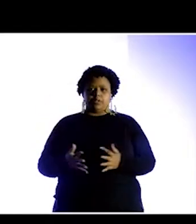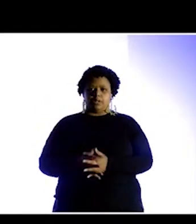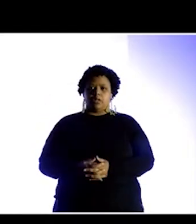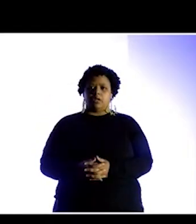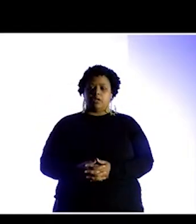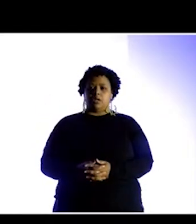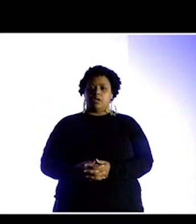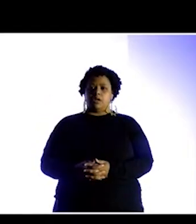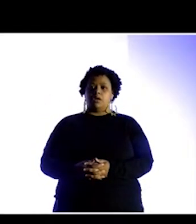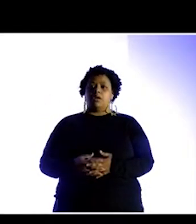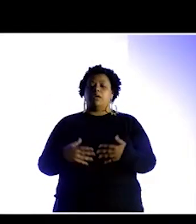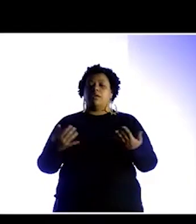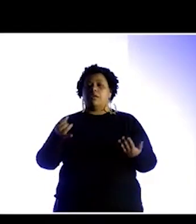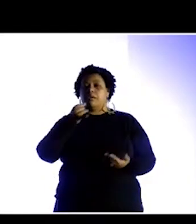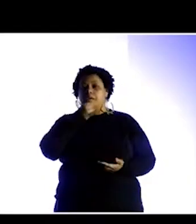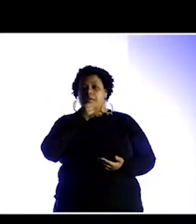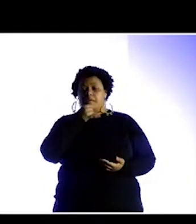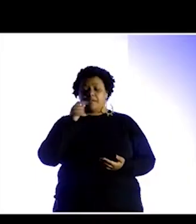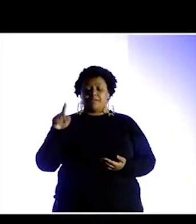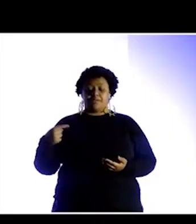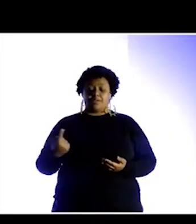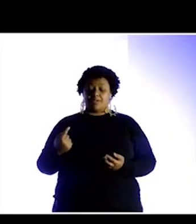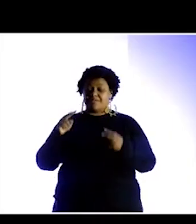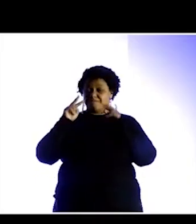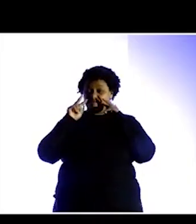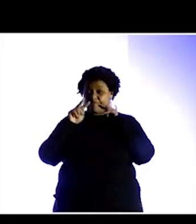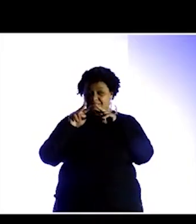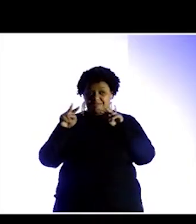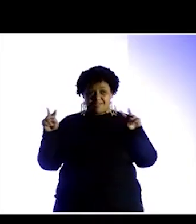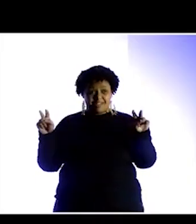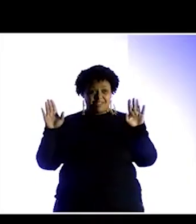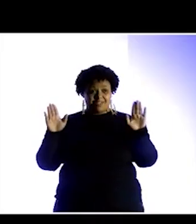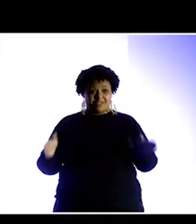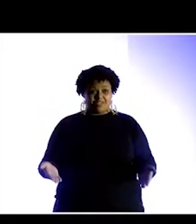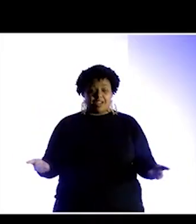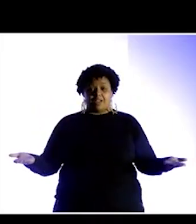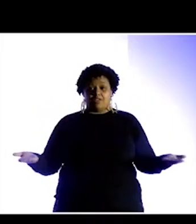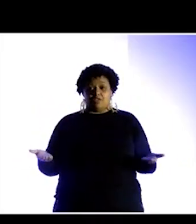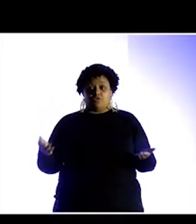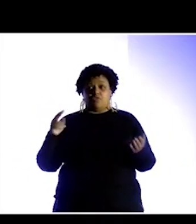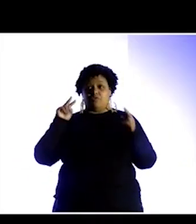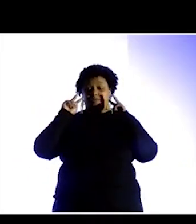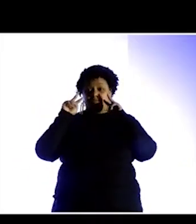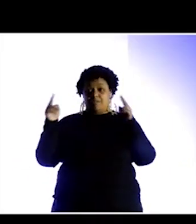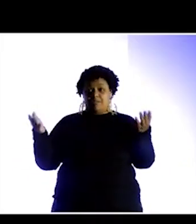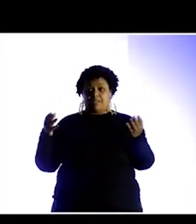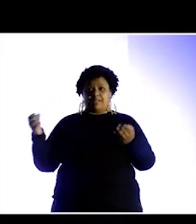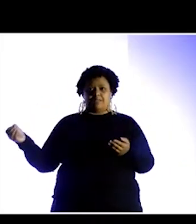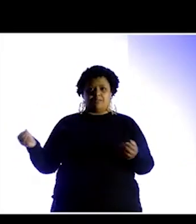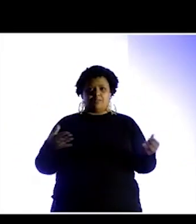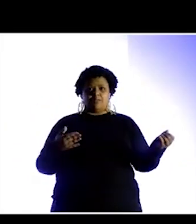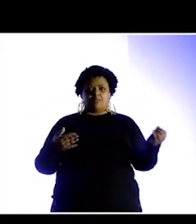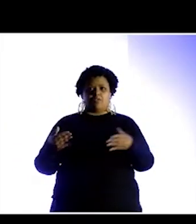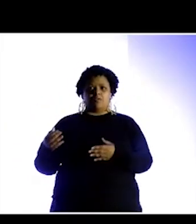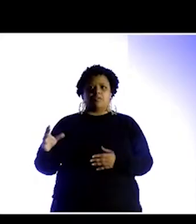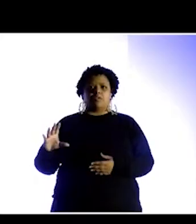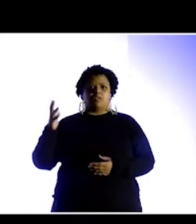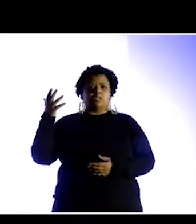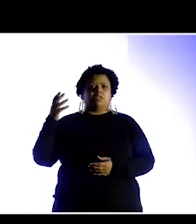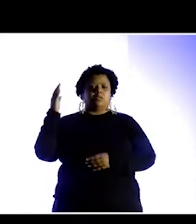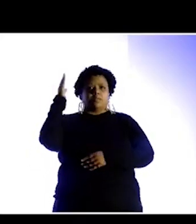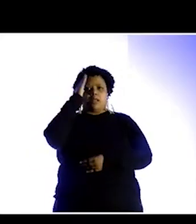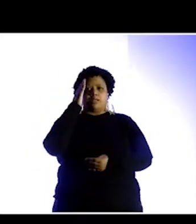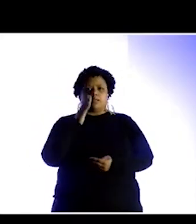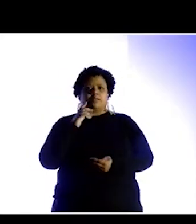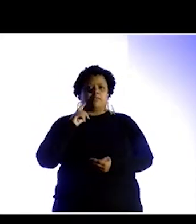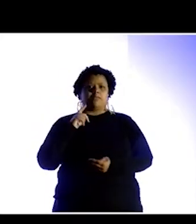E, infelizmente, a gente já vem vivenciando isso. Quando a gente observa os eventos extremos recentes que ocorreram no Brasil, e aqui